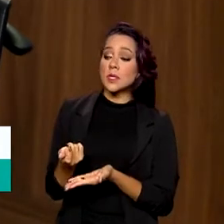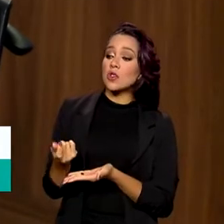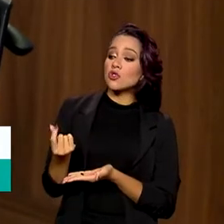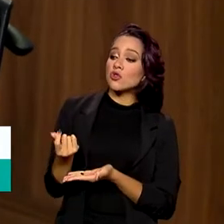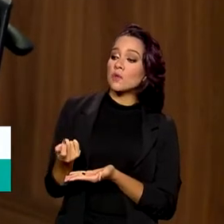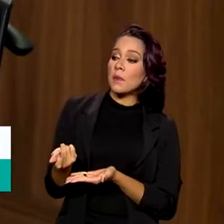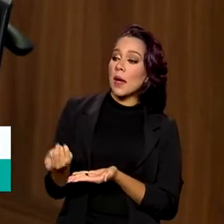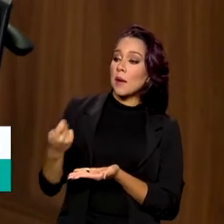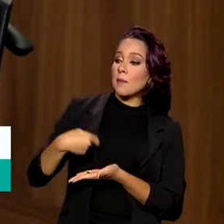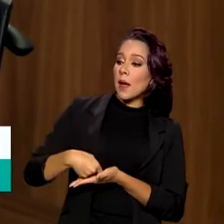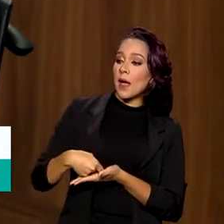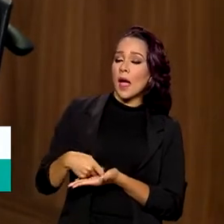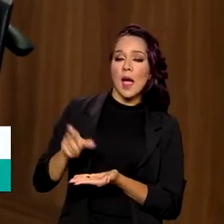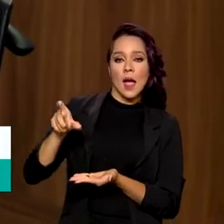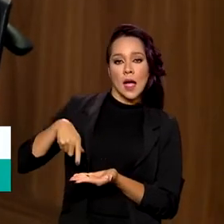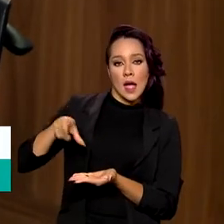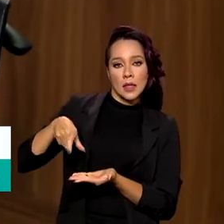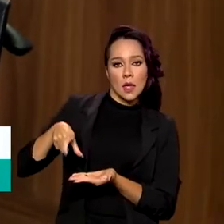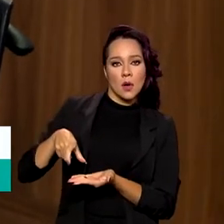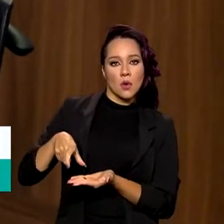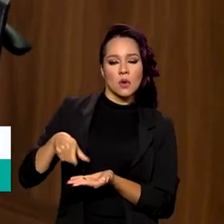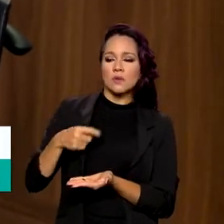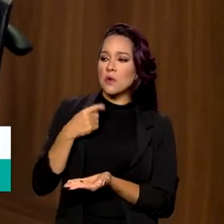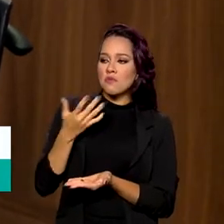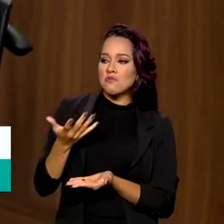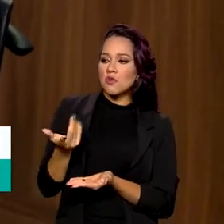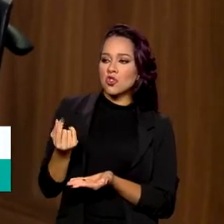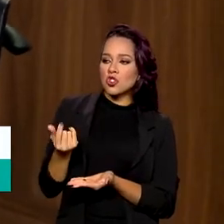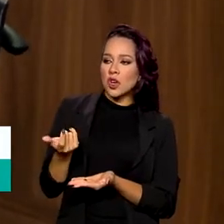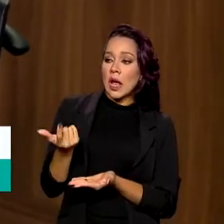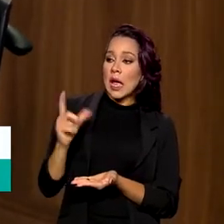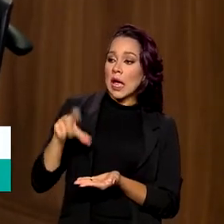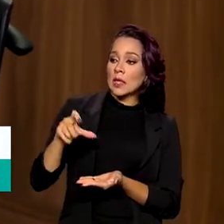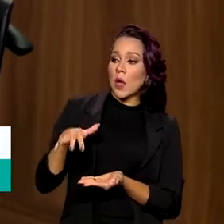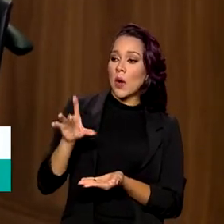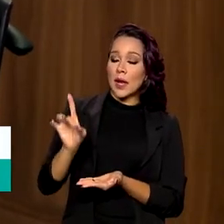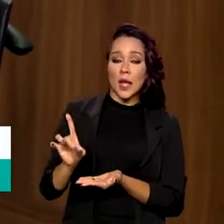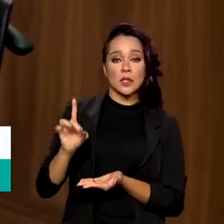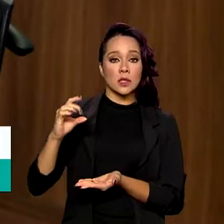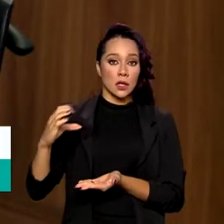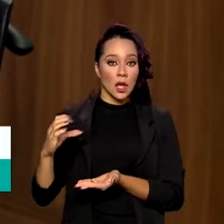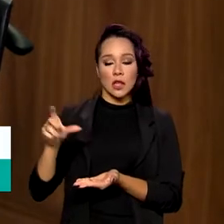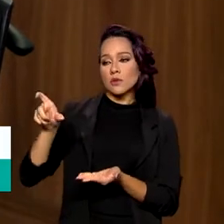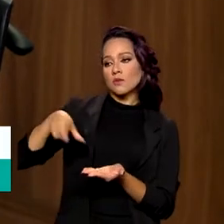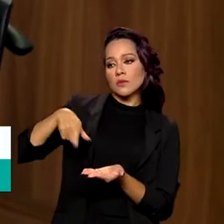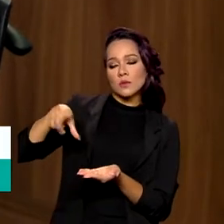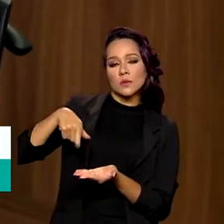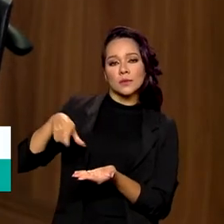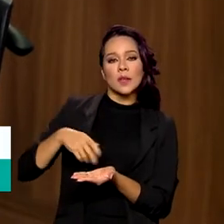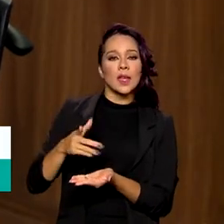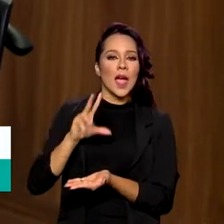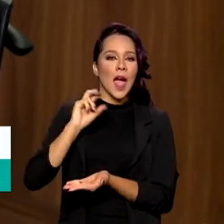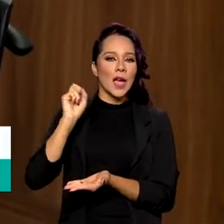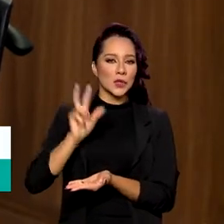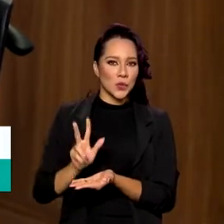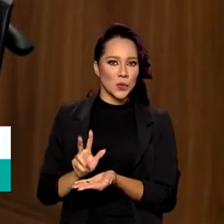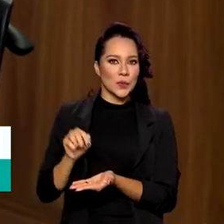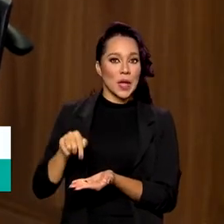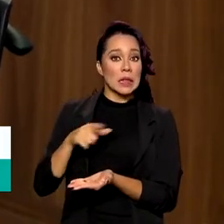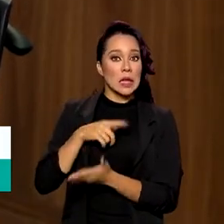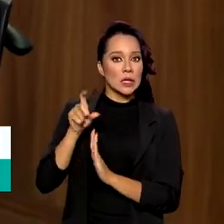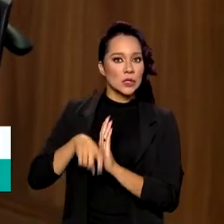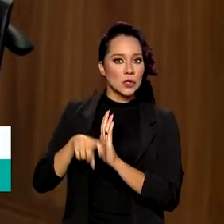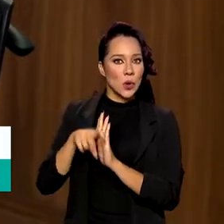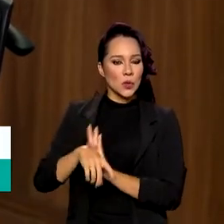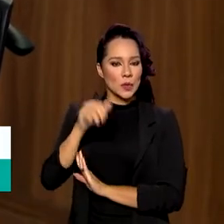com você não quiser receber com dinheiro ela pode receber com cartão de crédito ou débito e é Nossa azulzinha ela tem